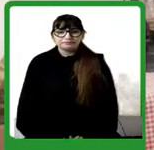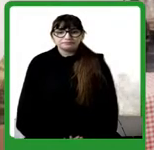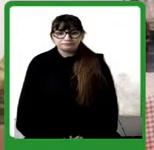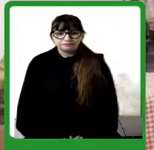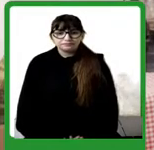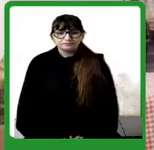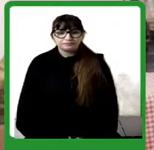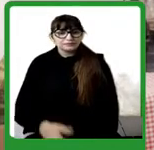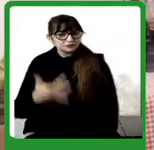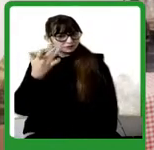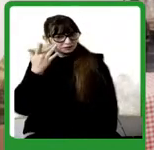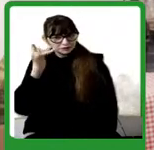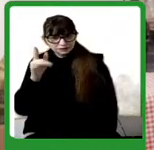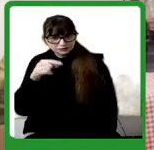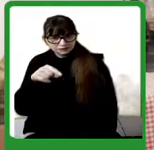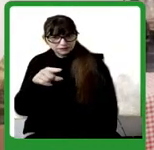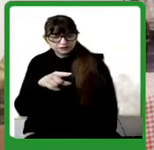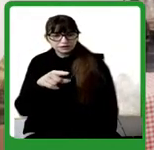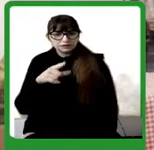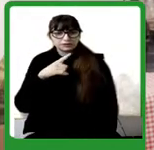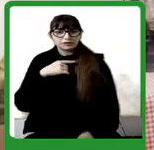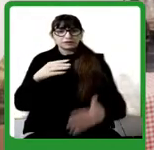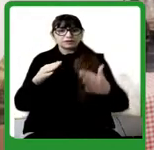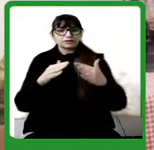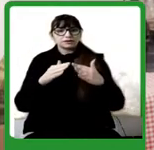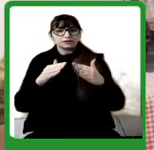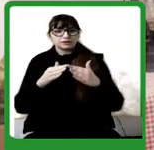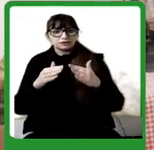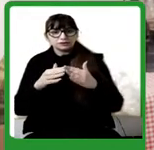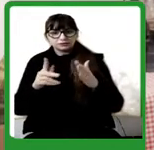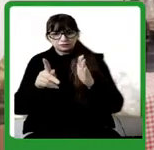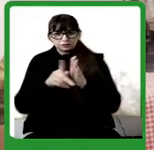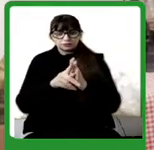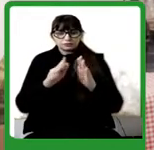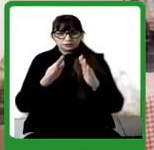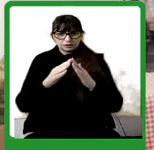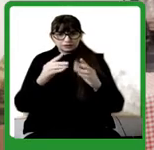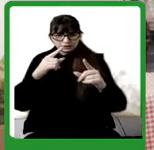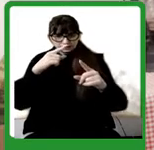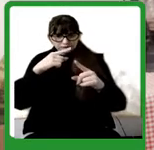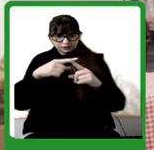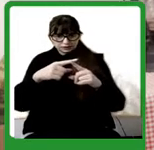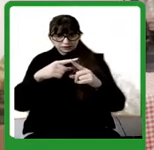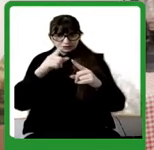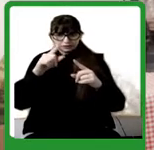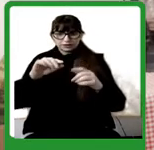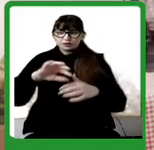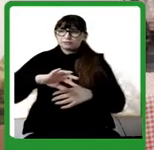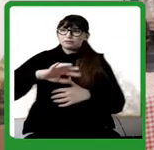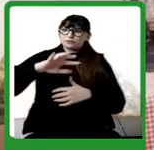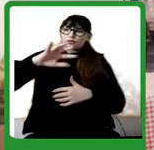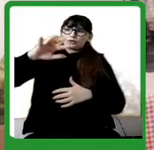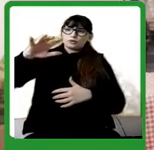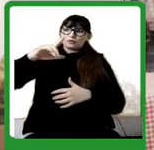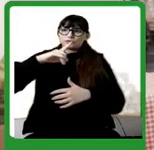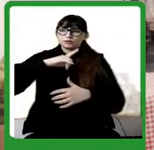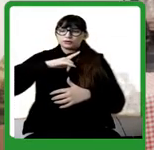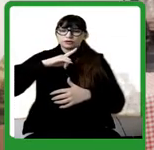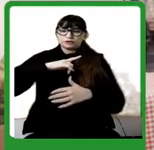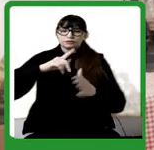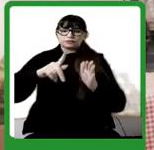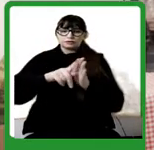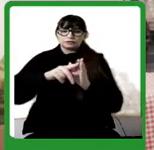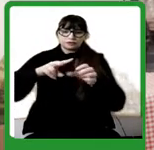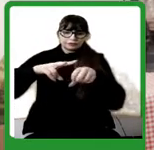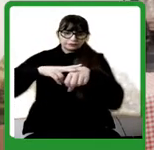se vocês faziam isso aí, lá onde nós morava, na Auxiliadora, a igreja era no, em cima do morro, assim, tinha um barranco de...